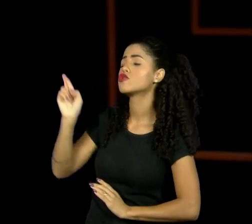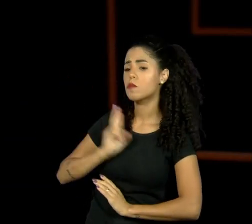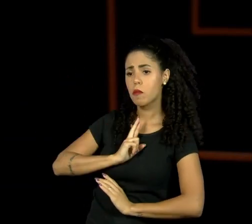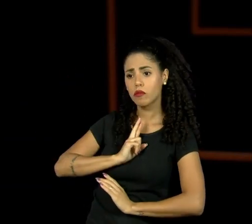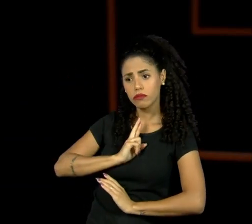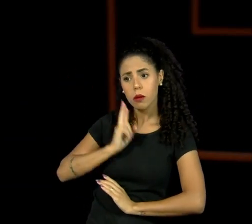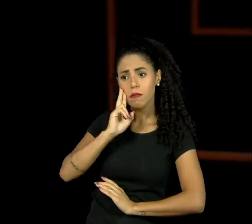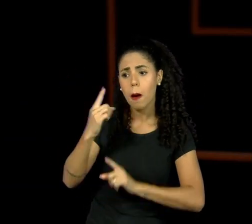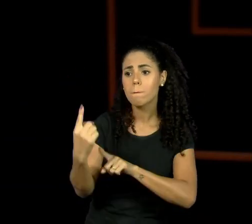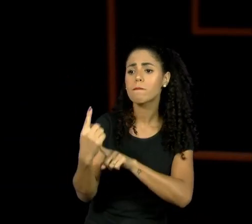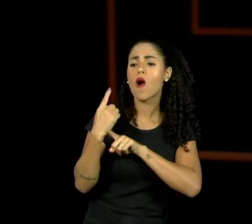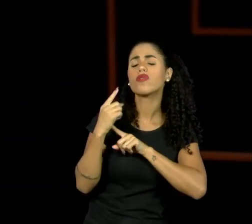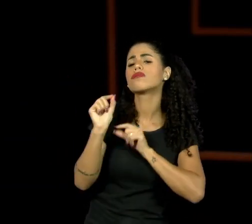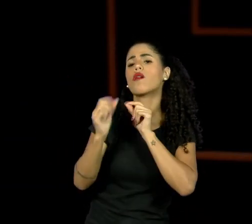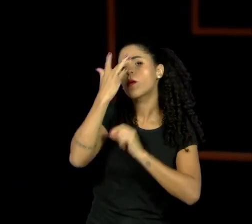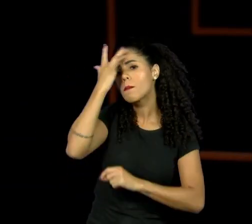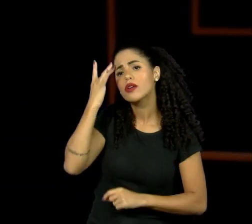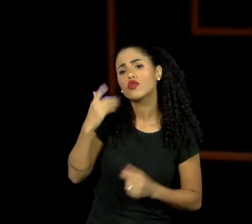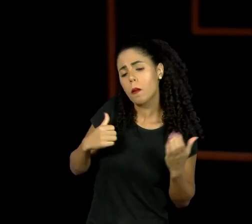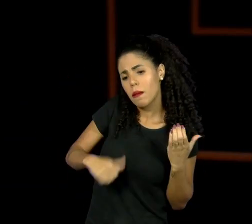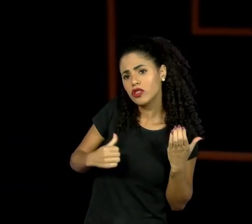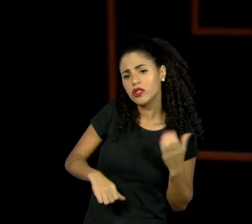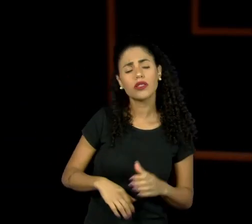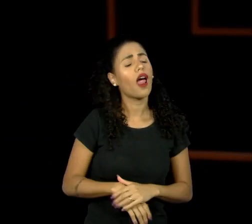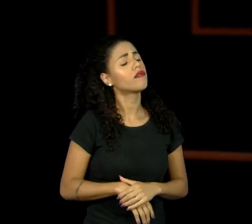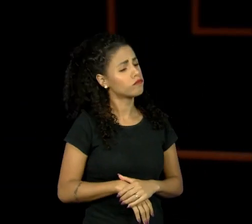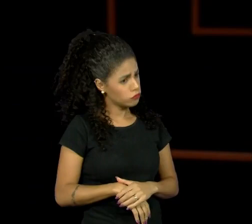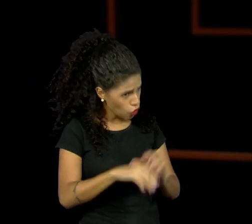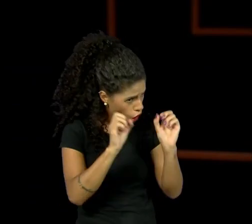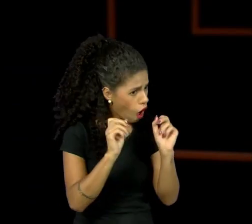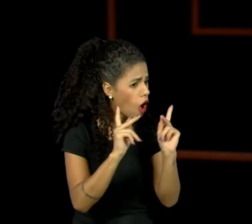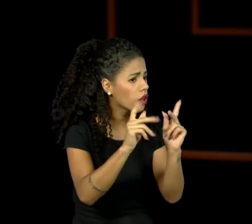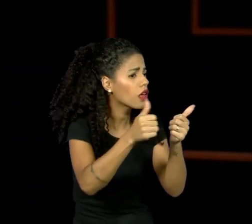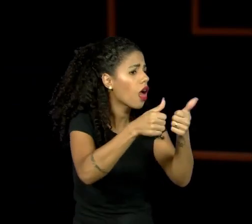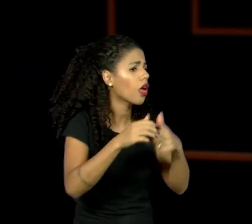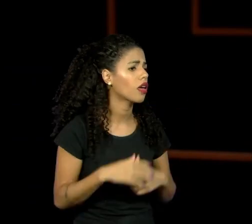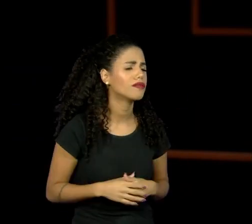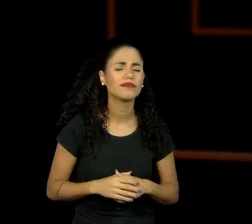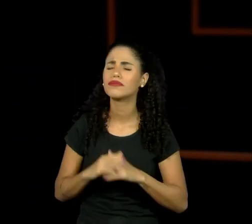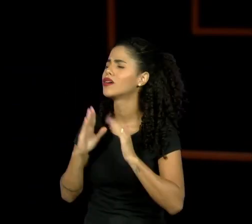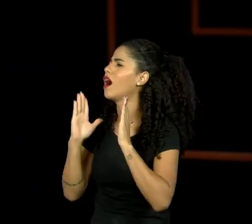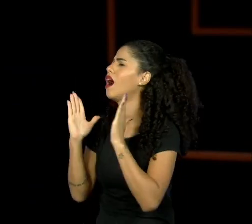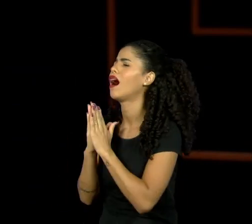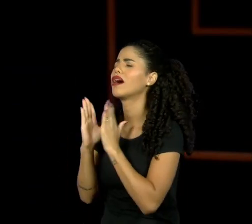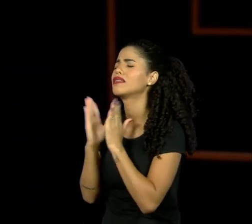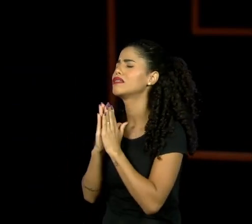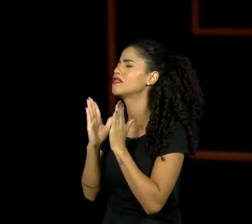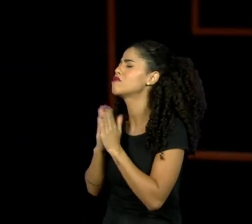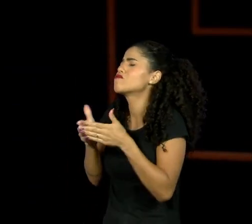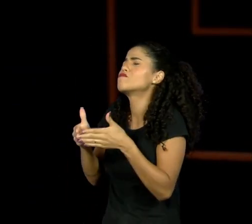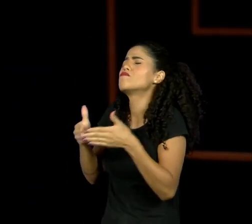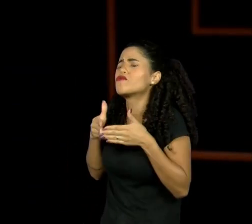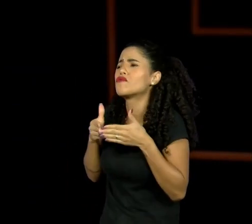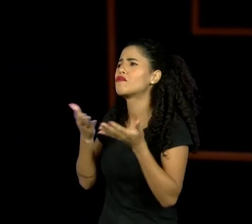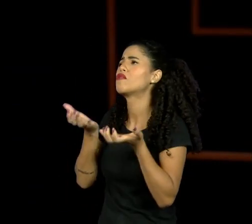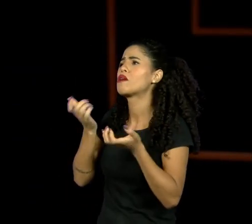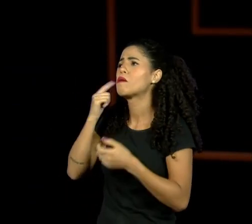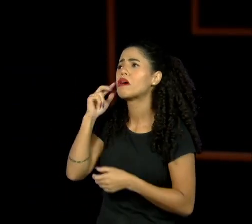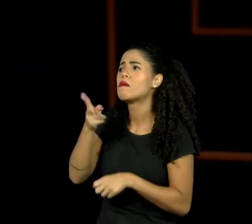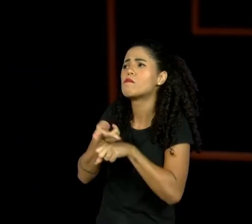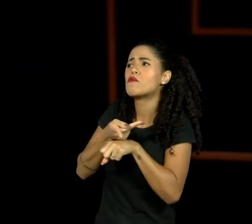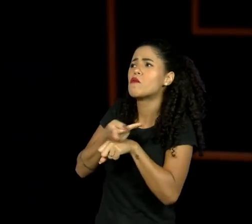para mim e falou assim, tá bom. Aí eu falei, Deus, por favor, manda um baixista. Eu vou fazer o seguinte, eu vou sair com a Marilhona, nós vamos lá para o